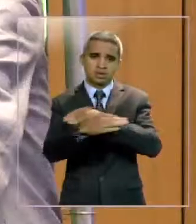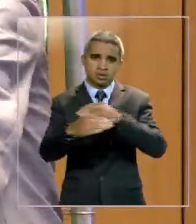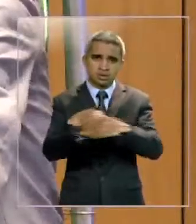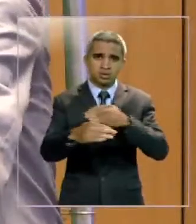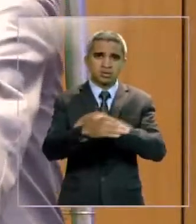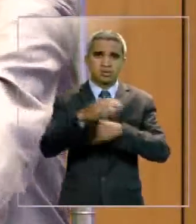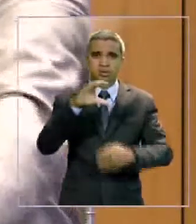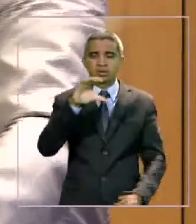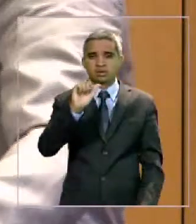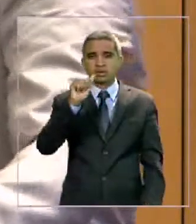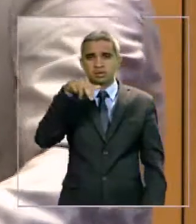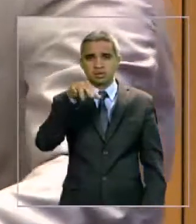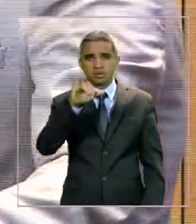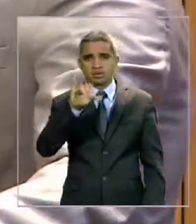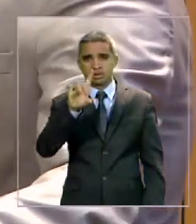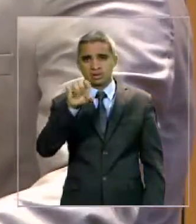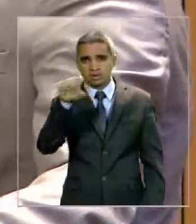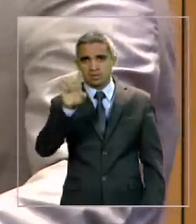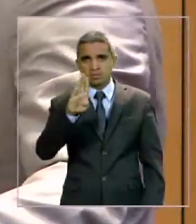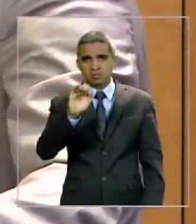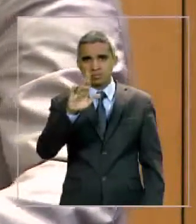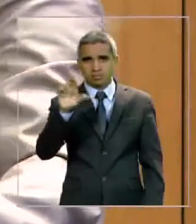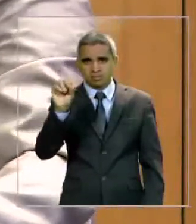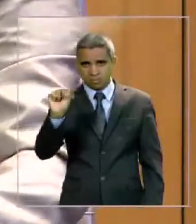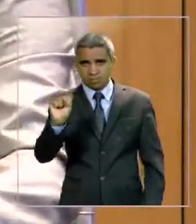sob o olhar da população e que podemos ser julgados.